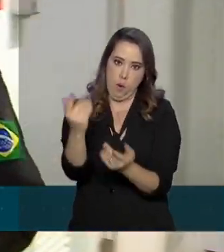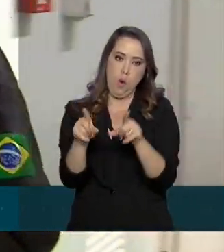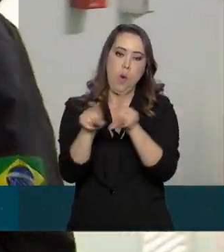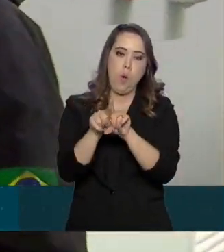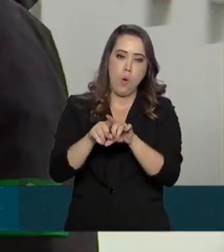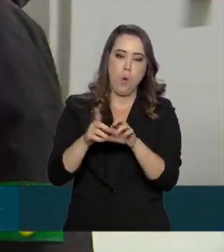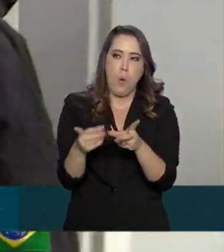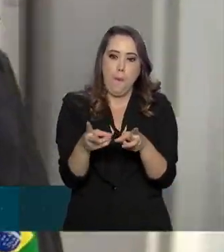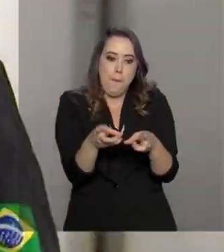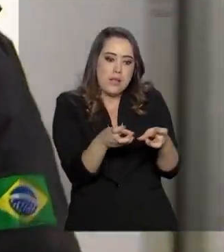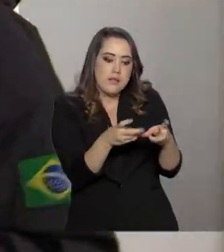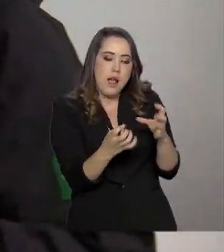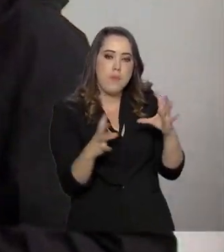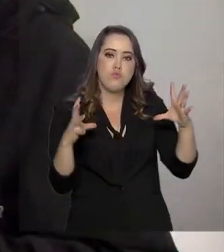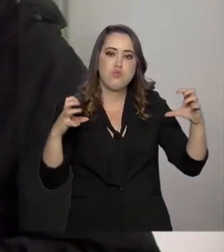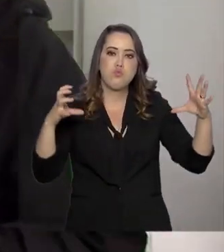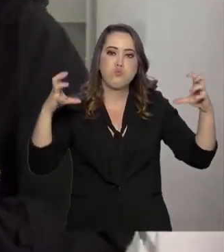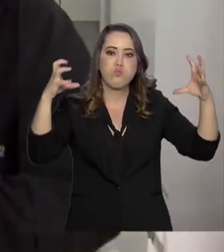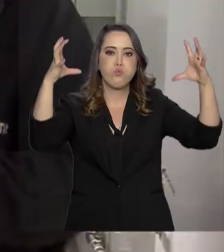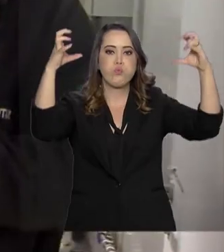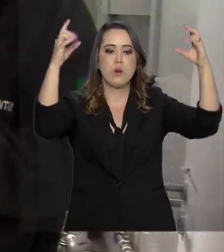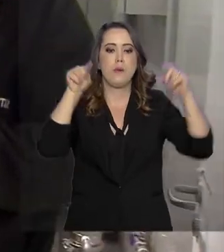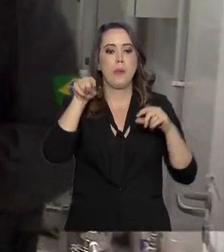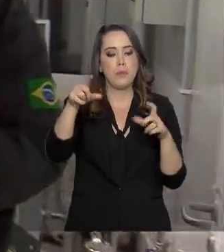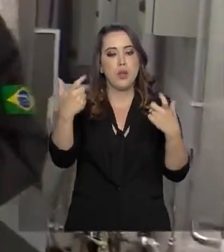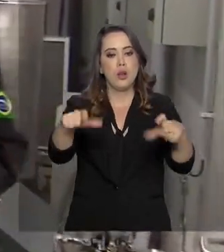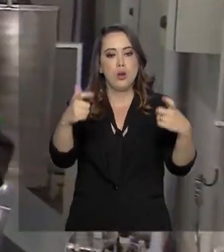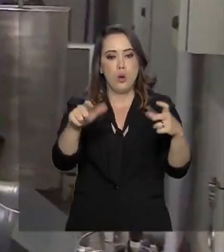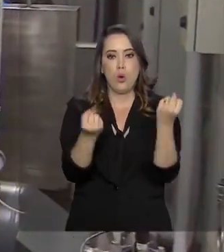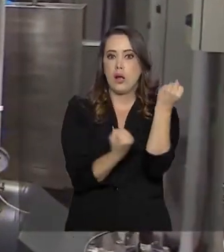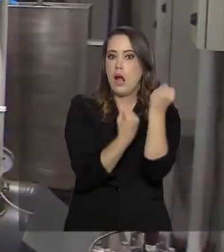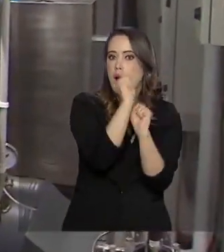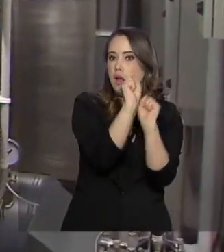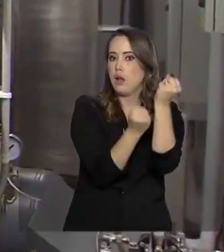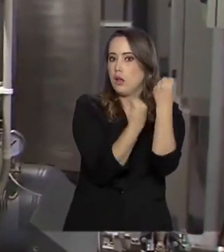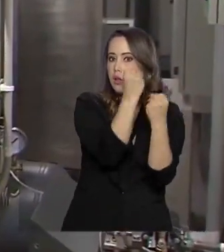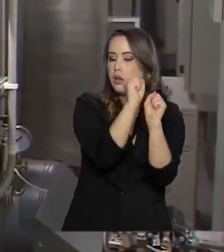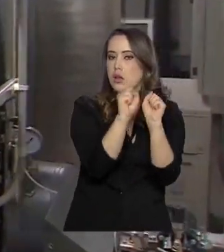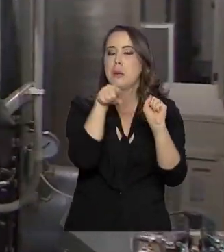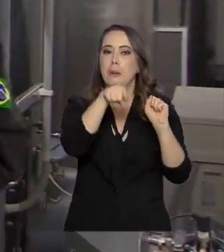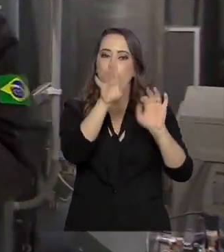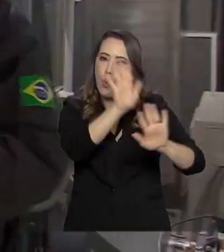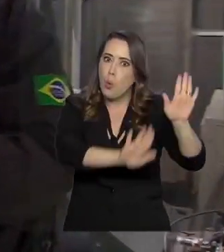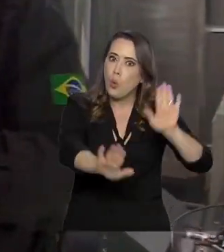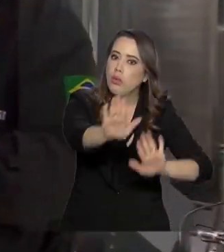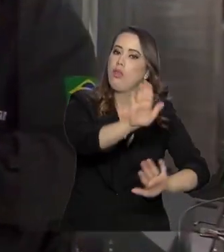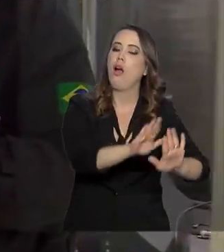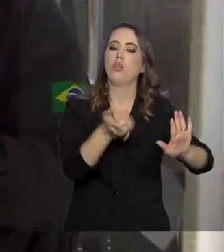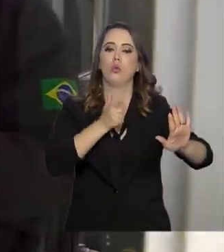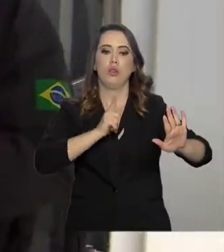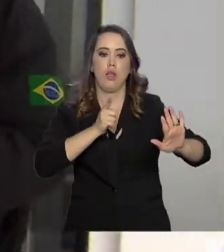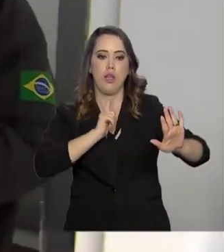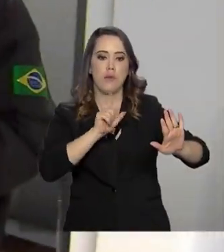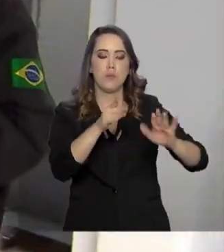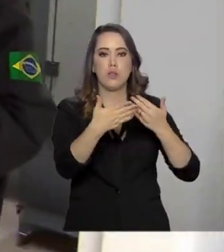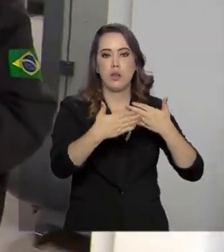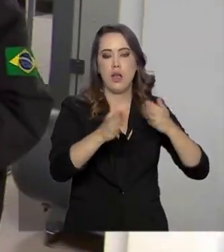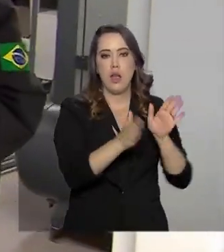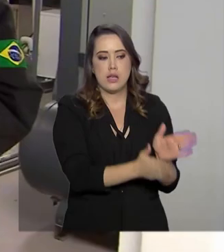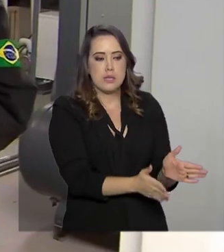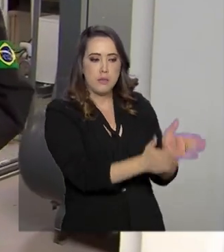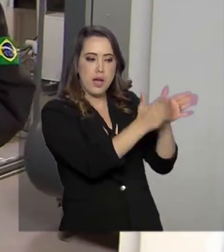como este aqui, onde ficam salas de máquinas e geradores, o cuidado é ainda maior. As paredes, elas são ultra